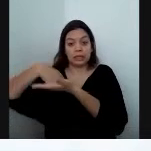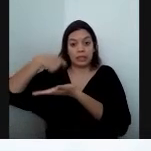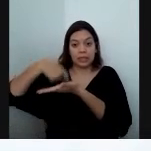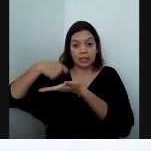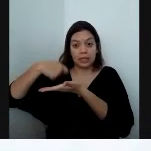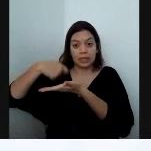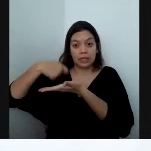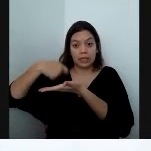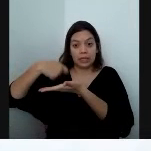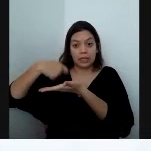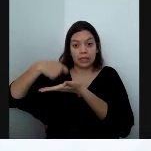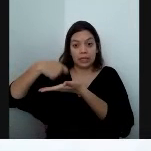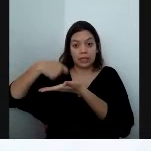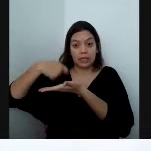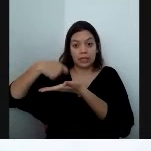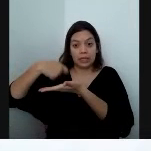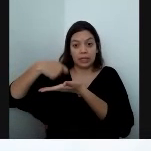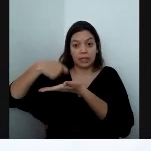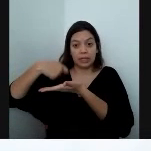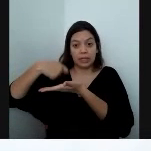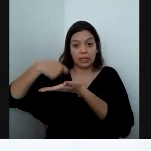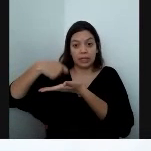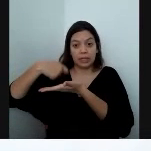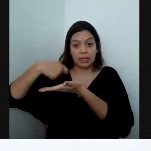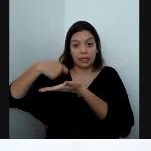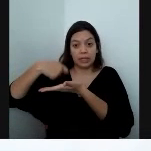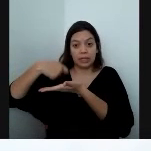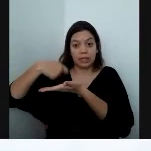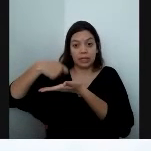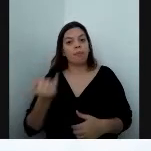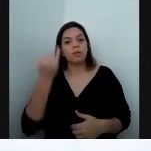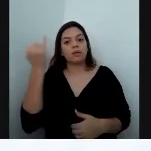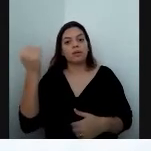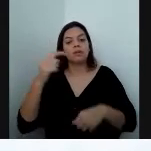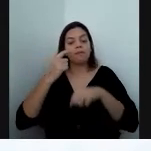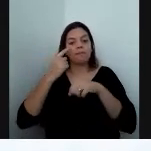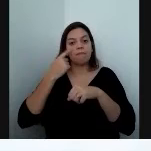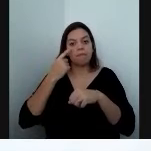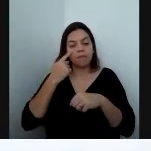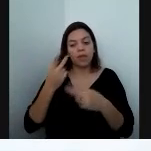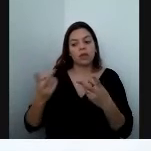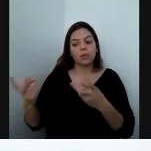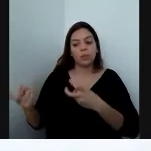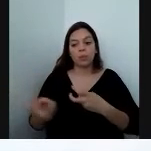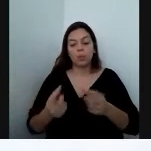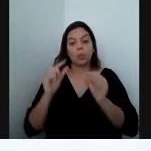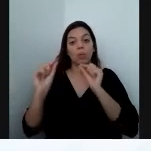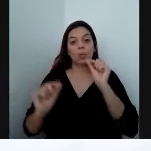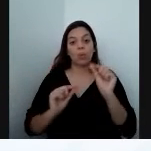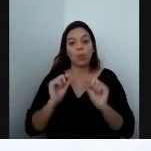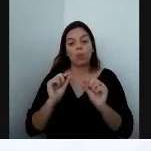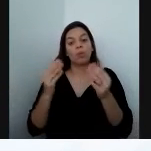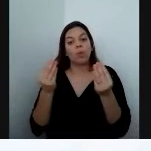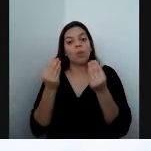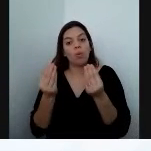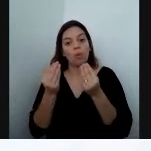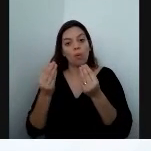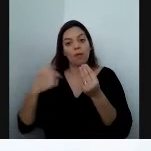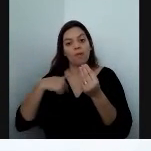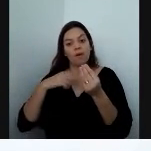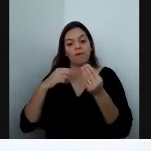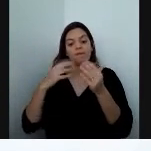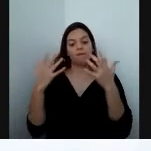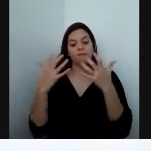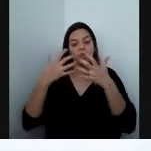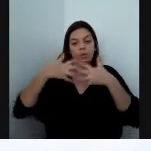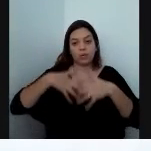e ela aparece, né? Como que vai ser feito o controle de jornada, como que vai ser feito a hora extra, no caso de